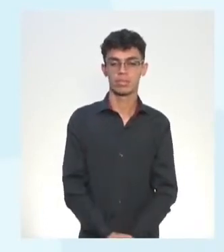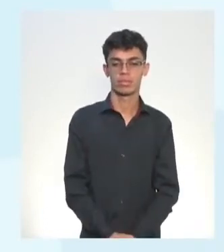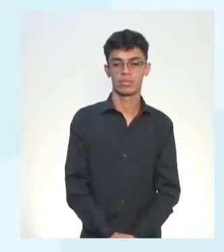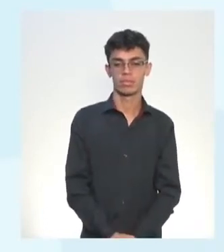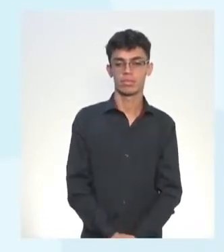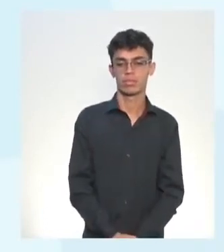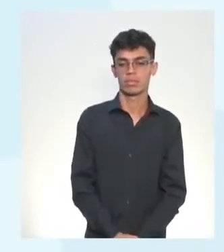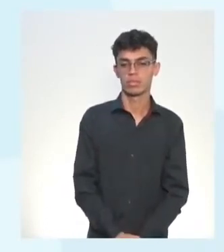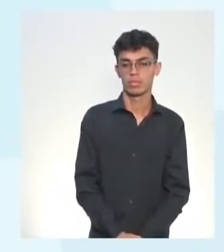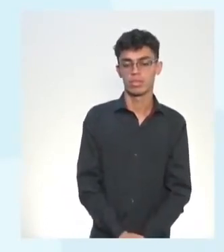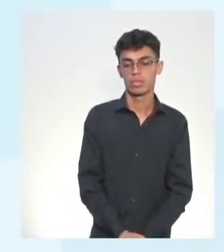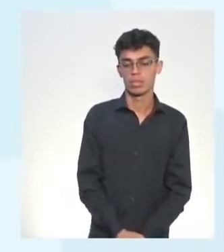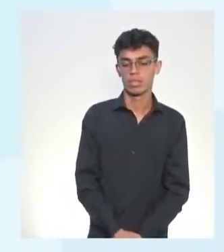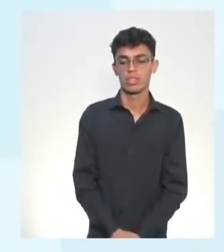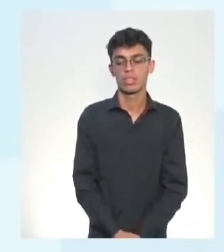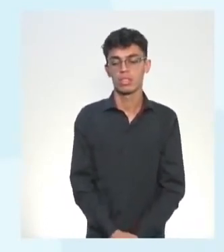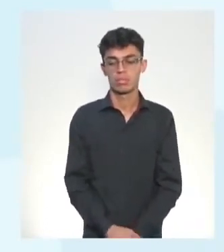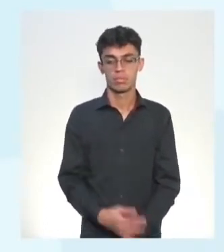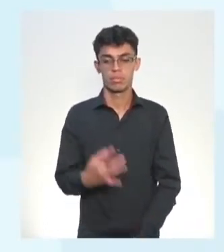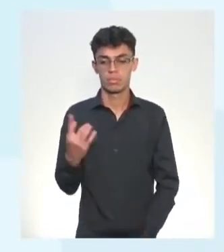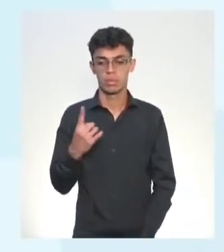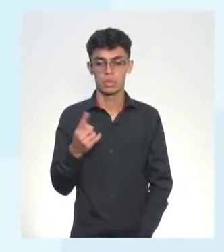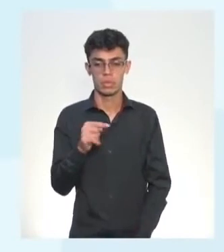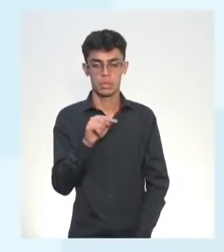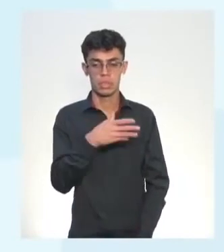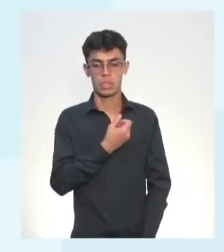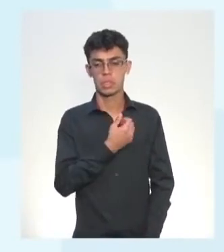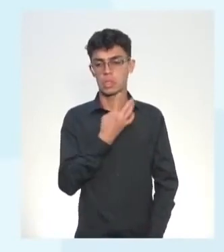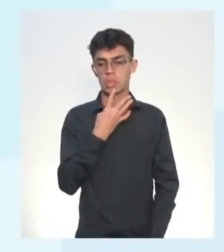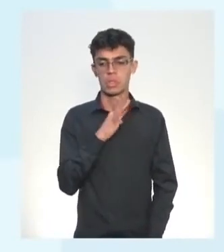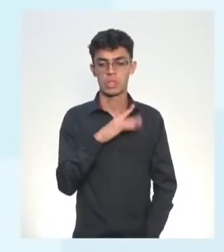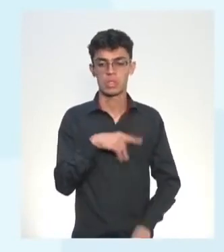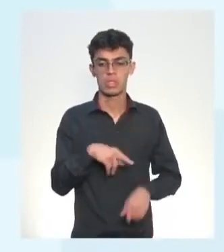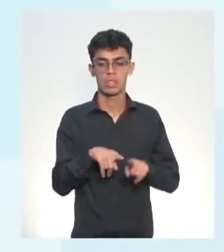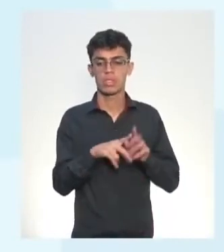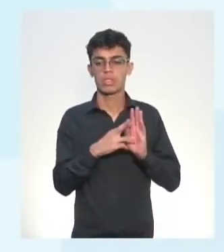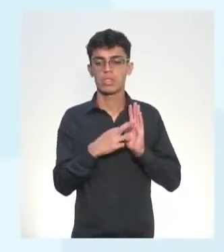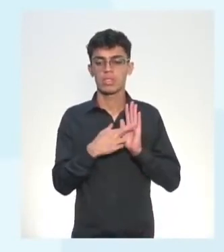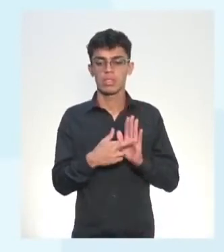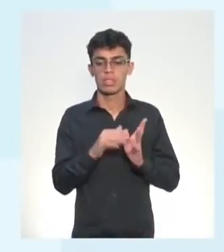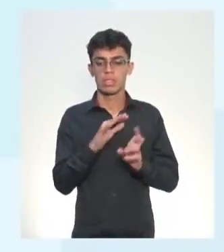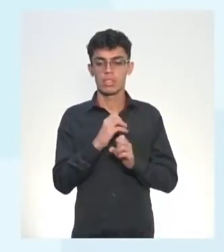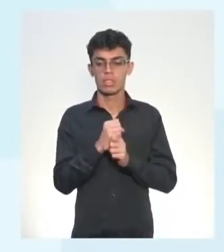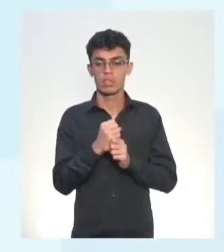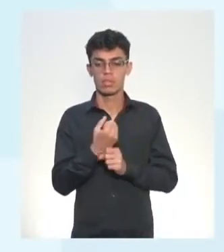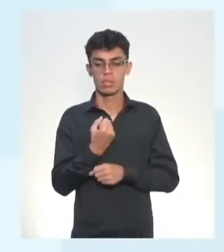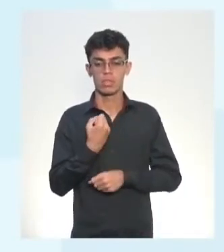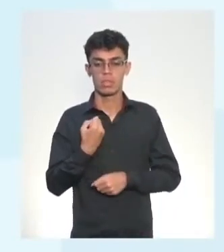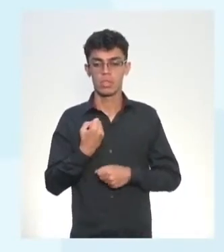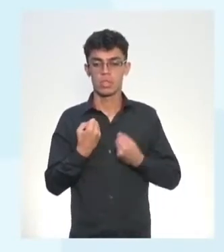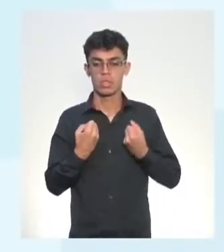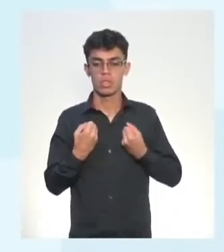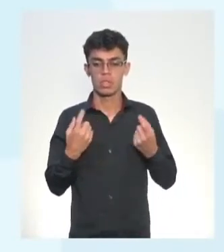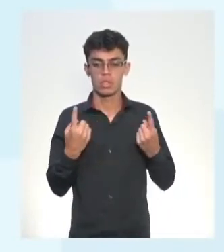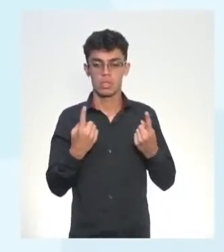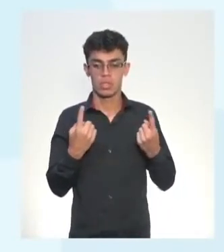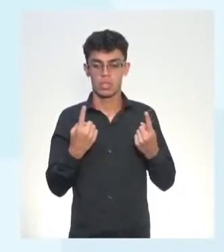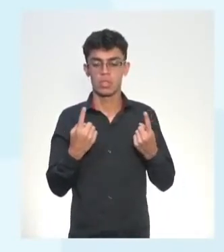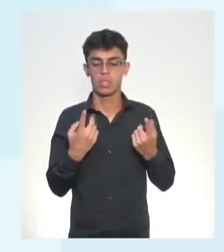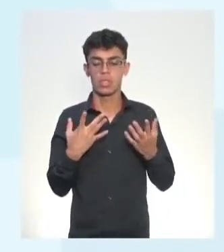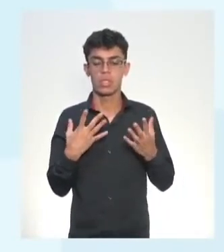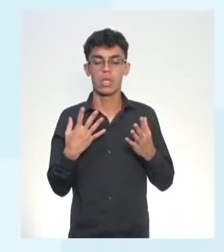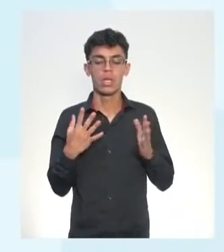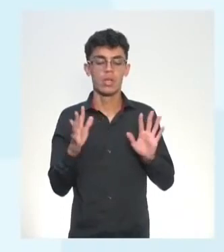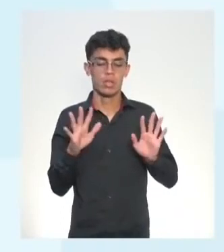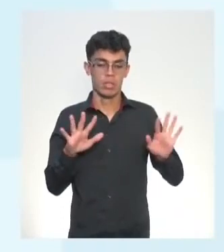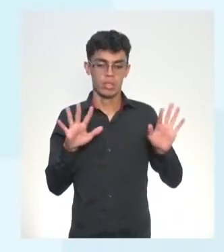conheço. Também é uma representação, tá? Olha essa daqui. A soma de dois números subtraído de 1, você pode ler